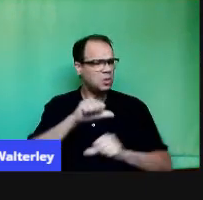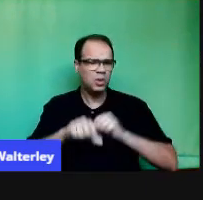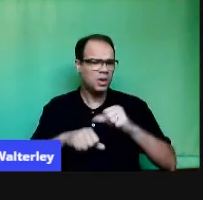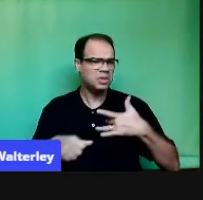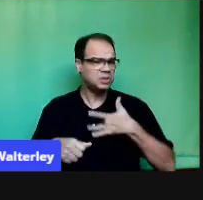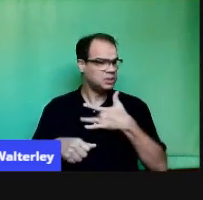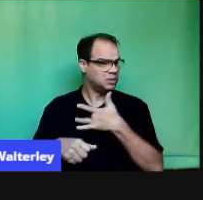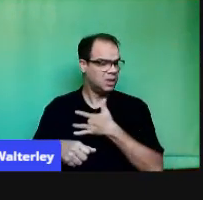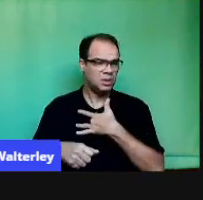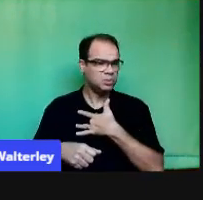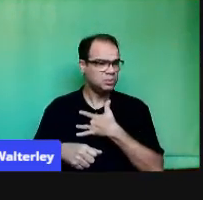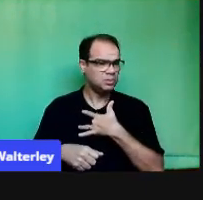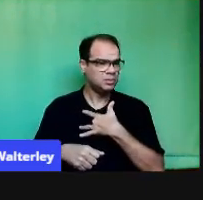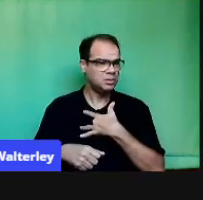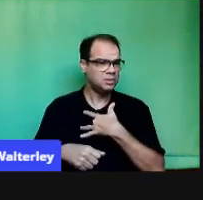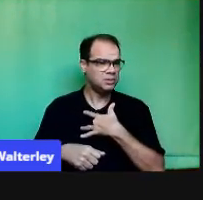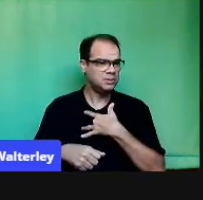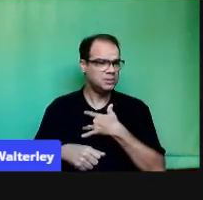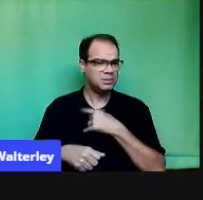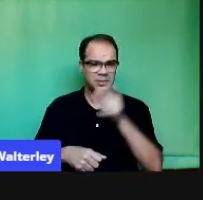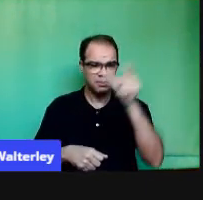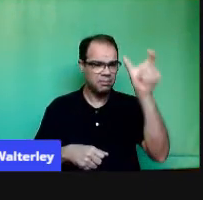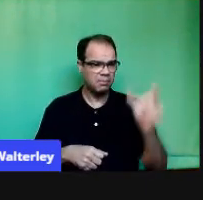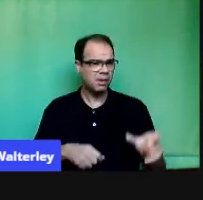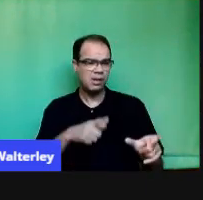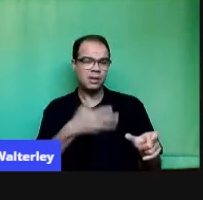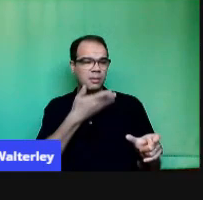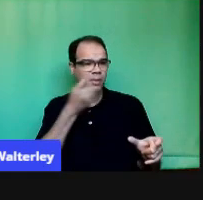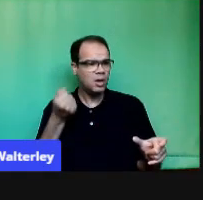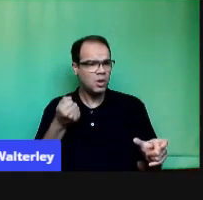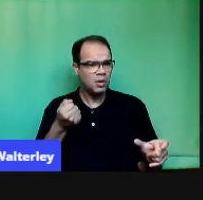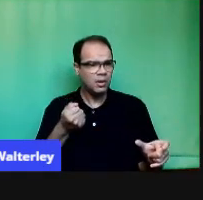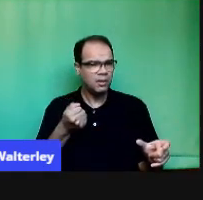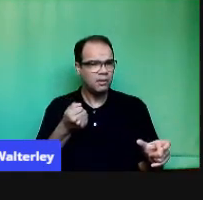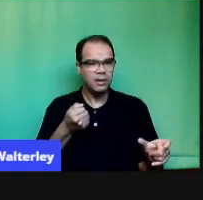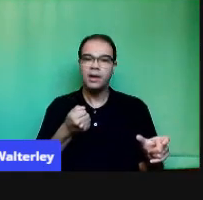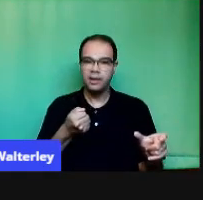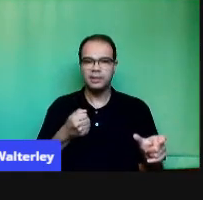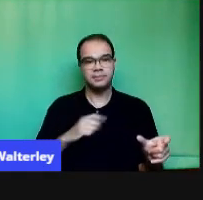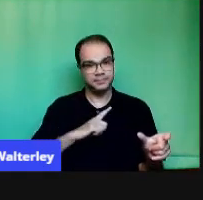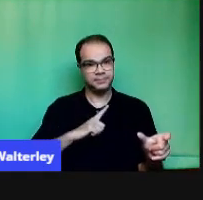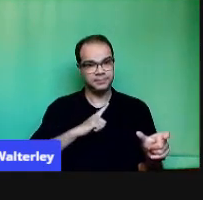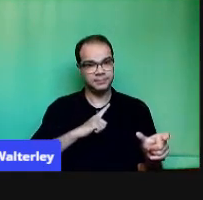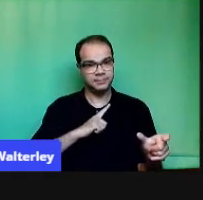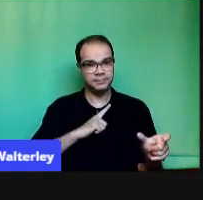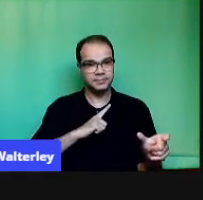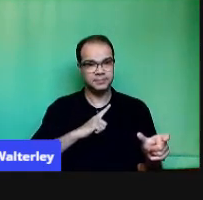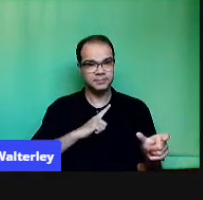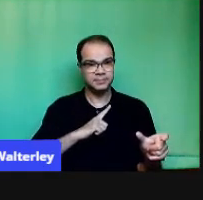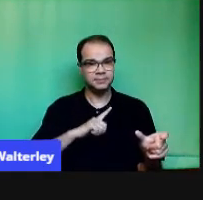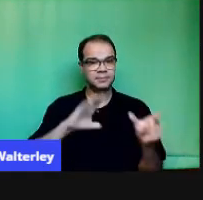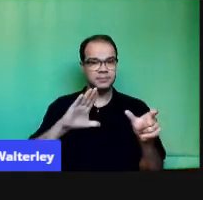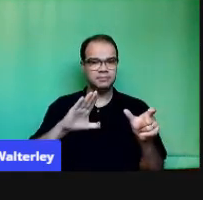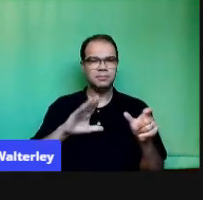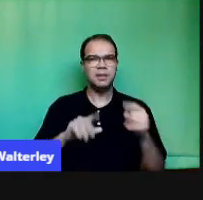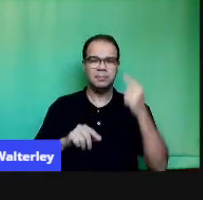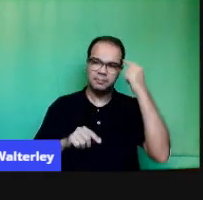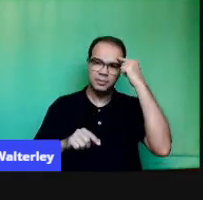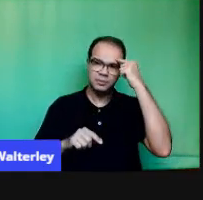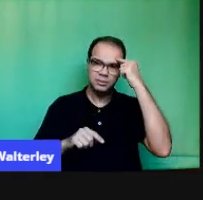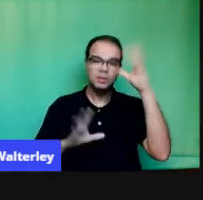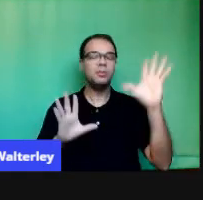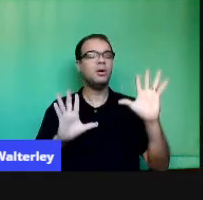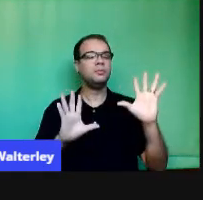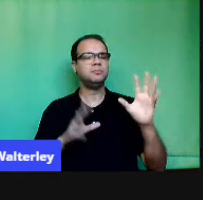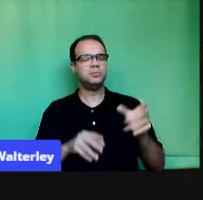ser humano, especificamente, e essa discussão ela acabou permeando uma ideia maior, que é de saúde única, saúde integral, que